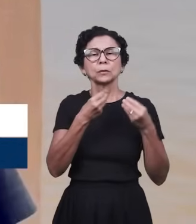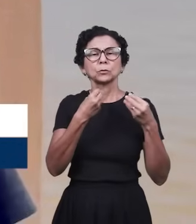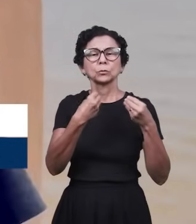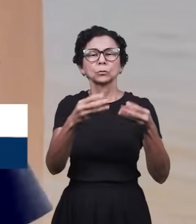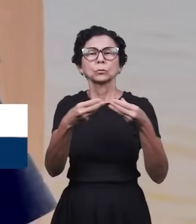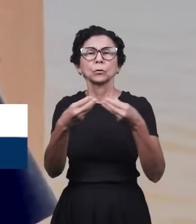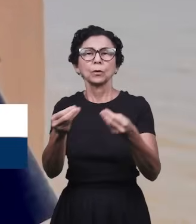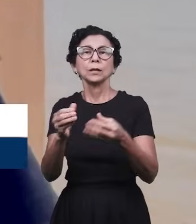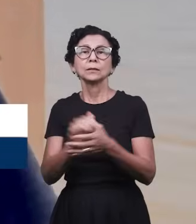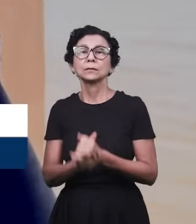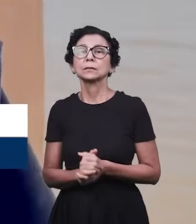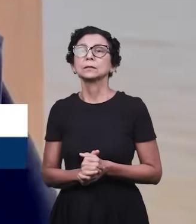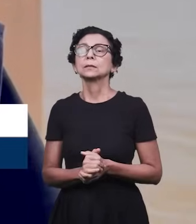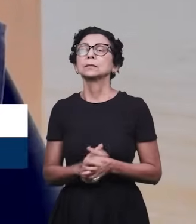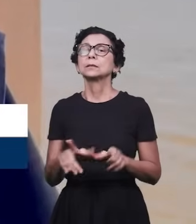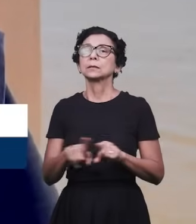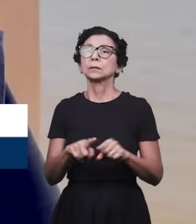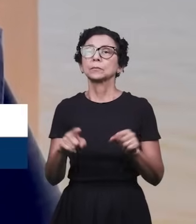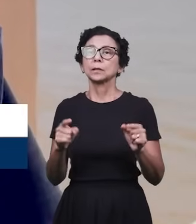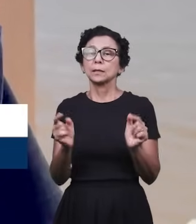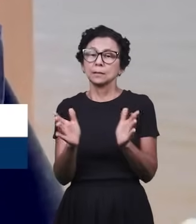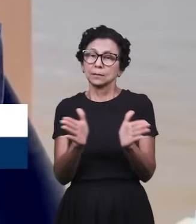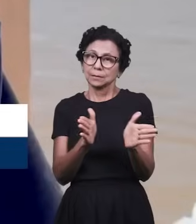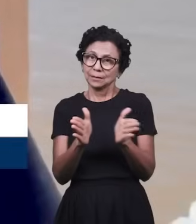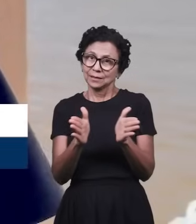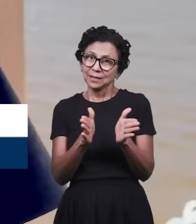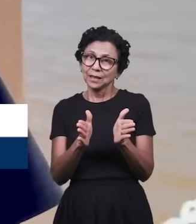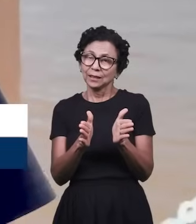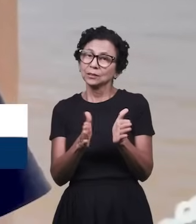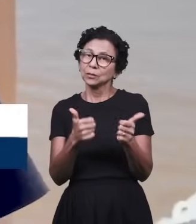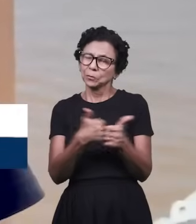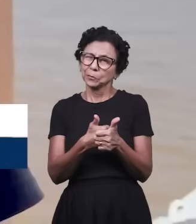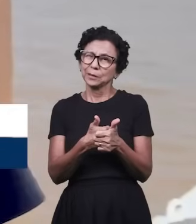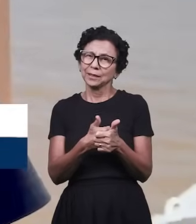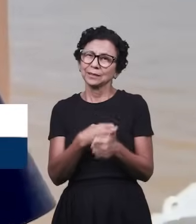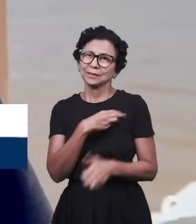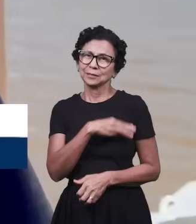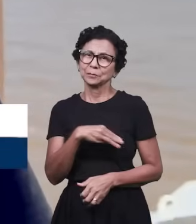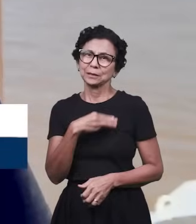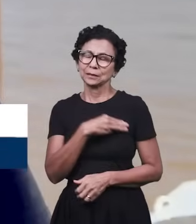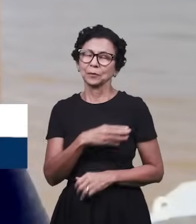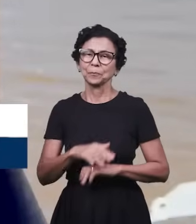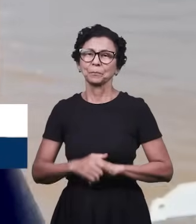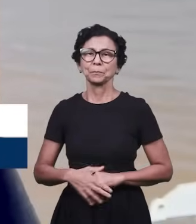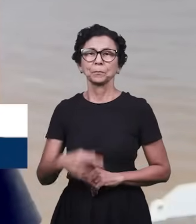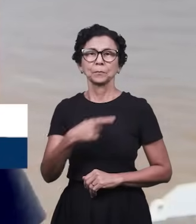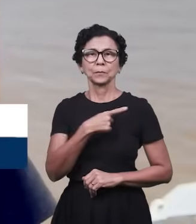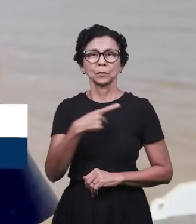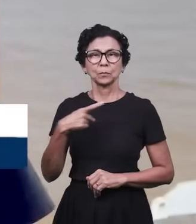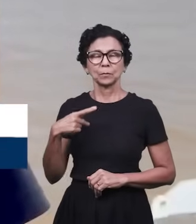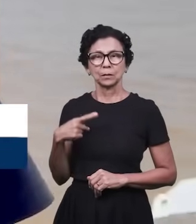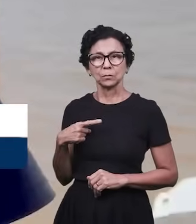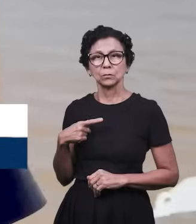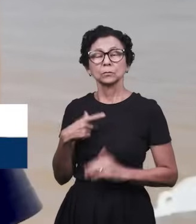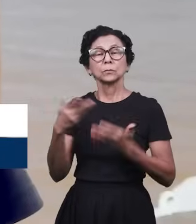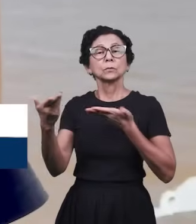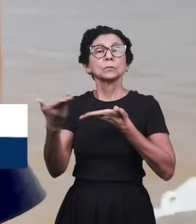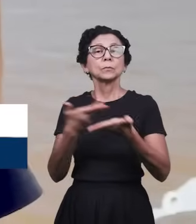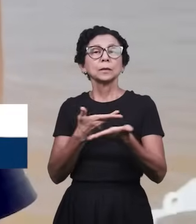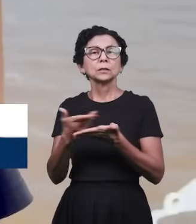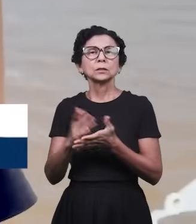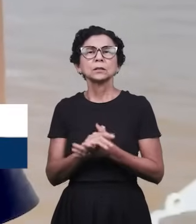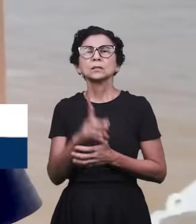tem acompanhado a missão, desde a primeira. E o pastor Danilo irá compartilhar conosco quais são as